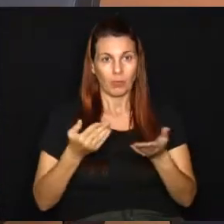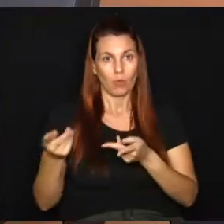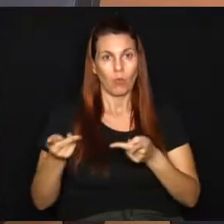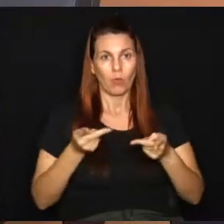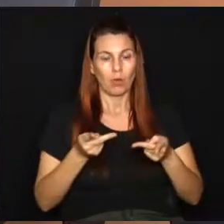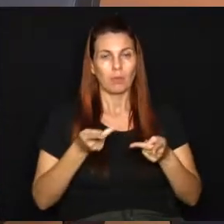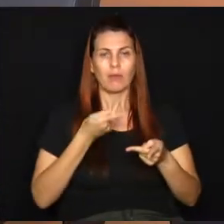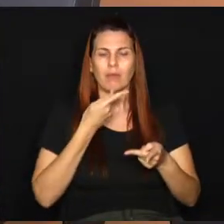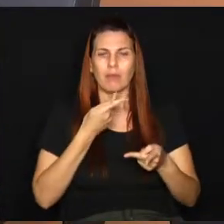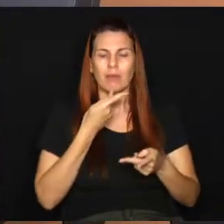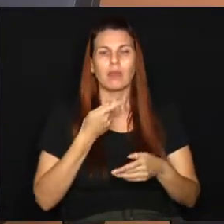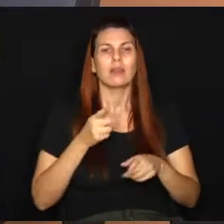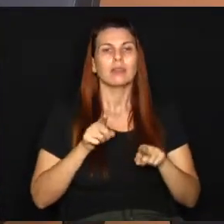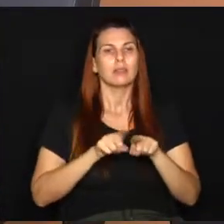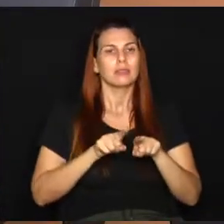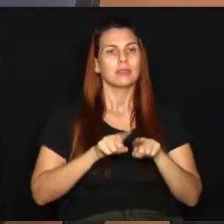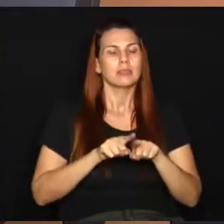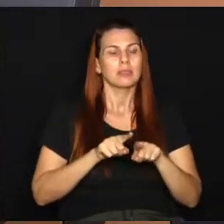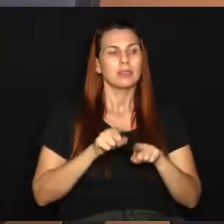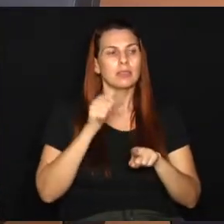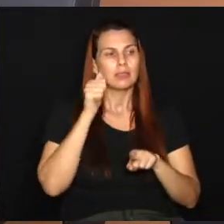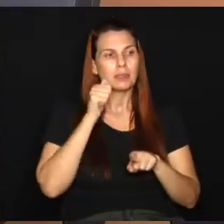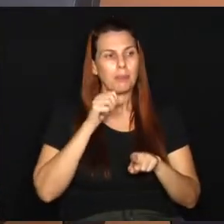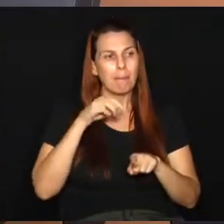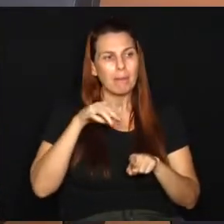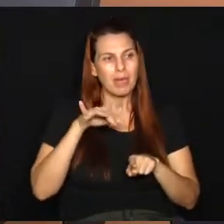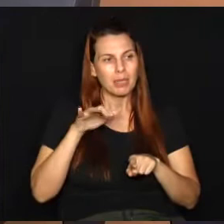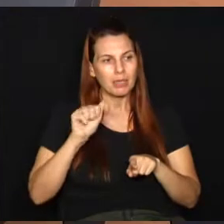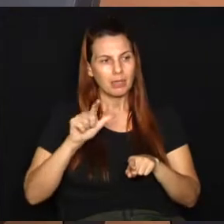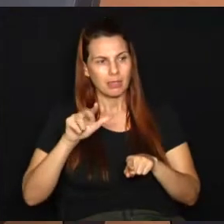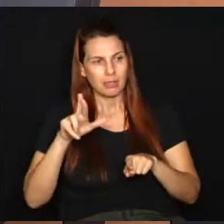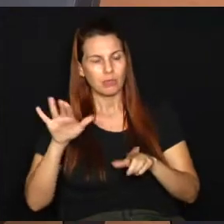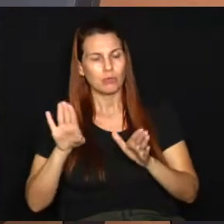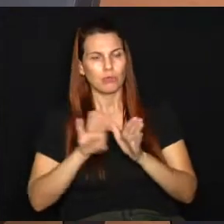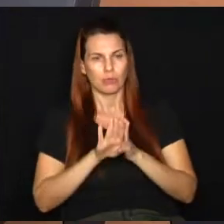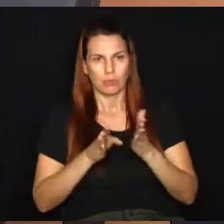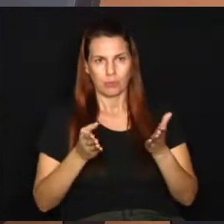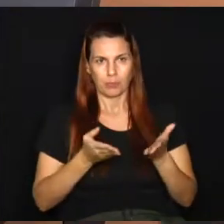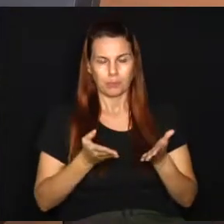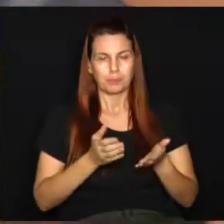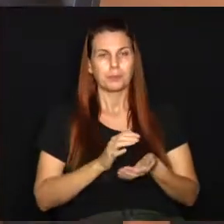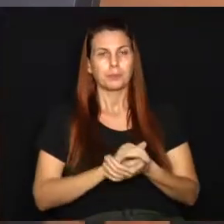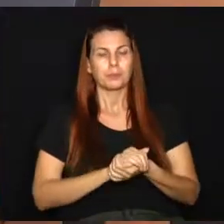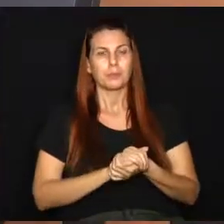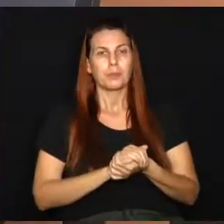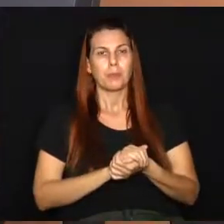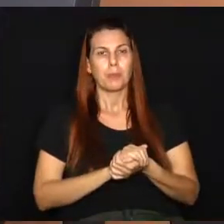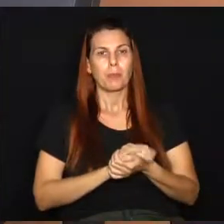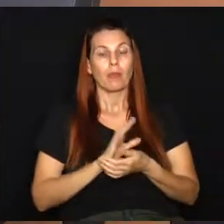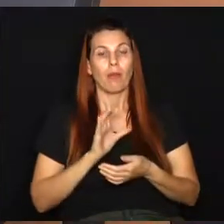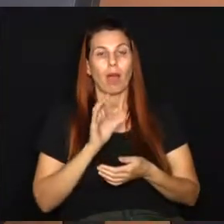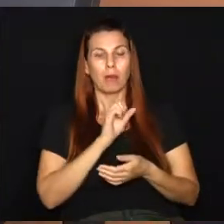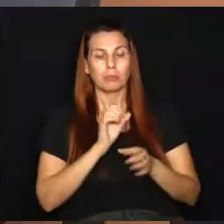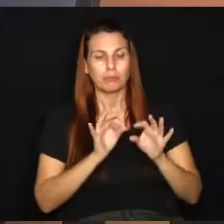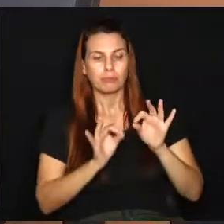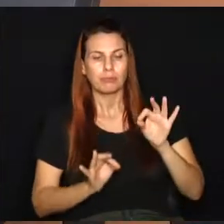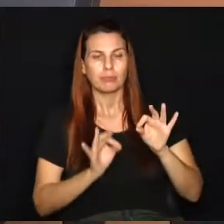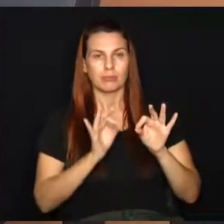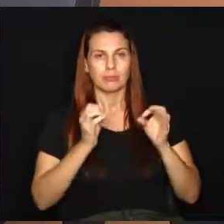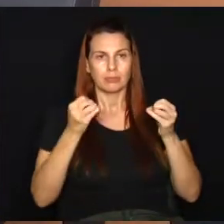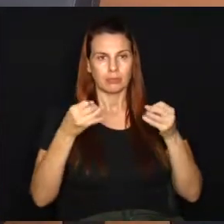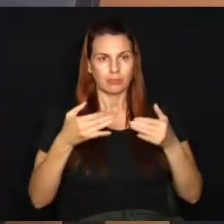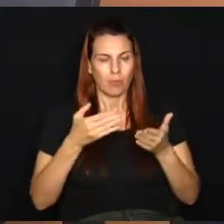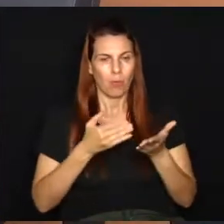aí para falar. A Maria Laura acabou de chegar, do coletivo Rosa Lilás. Então, eu vou fazer uma breve introdução, e aí depois a